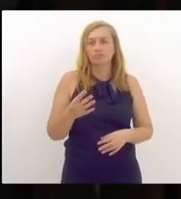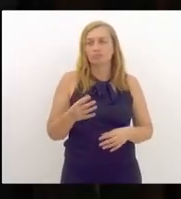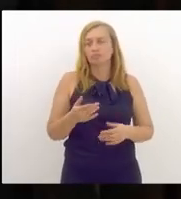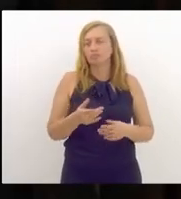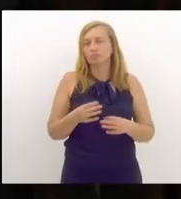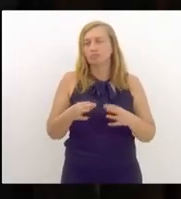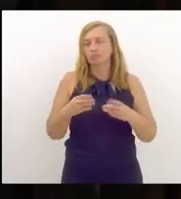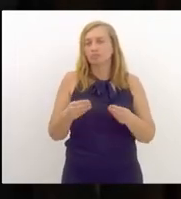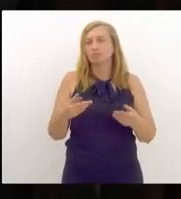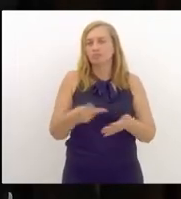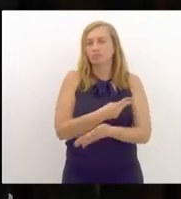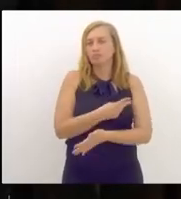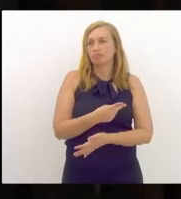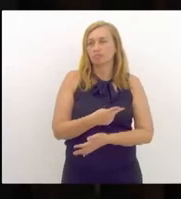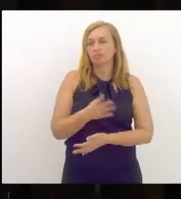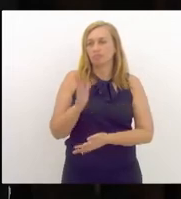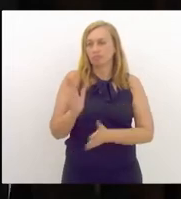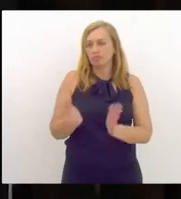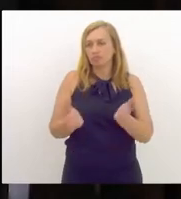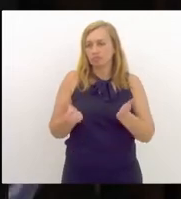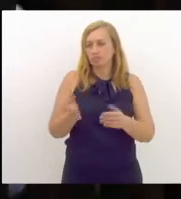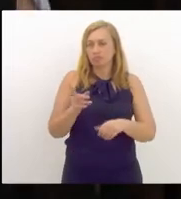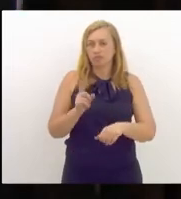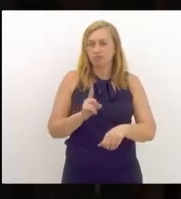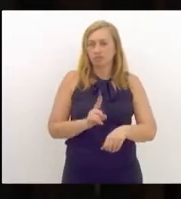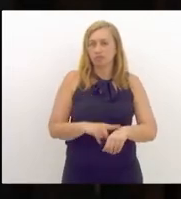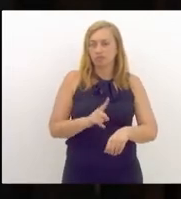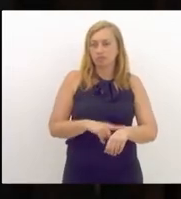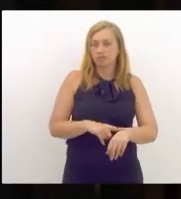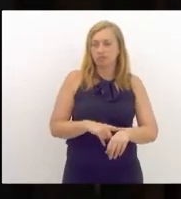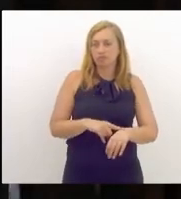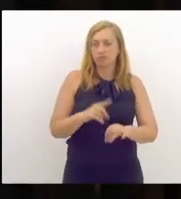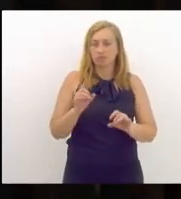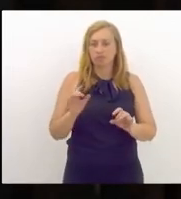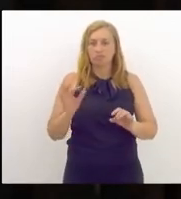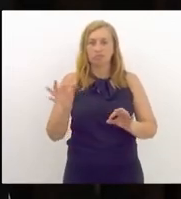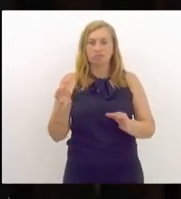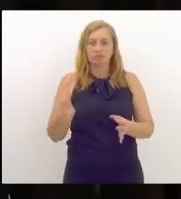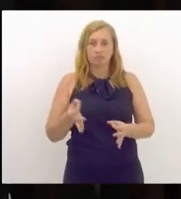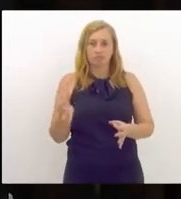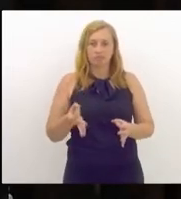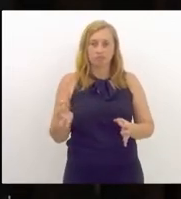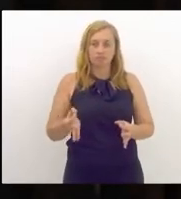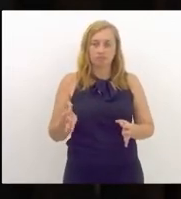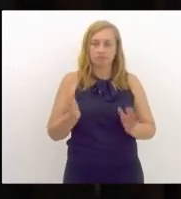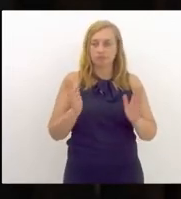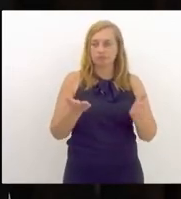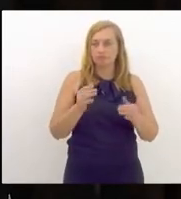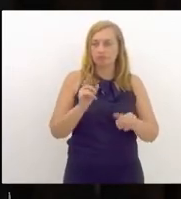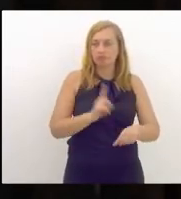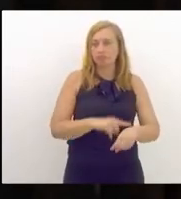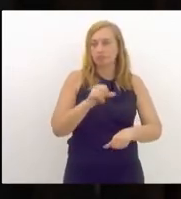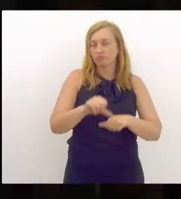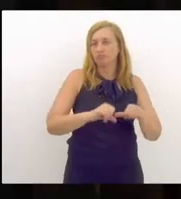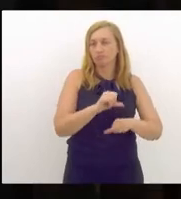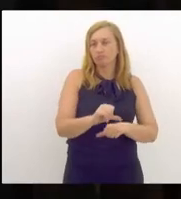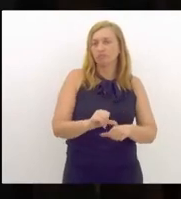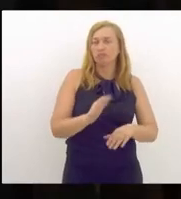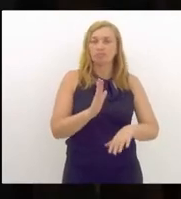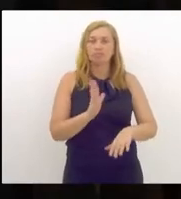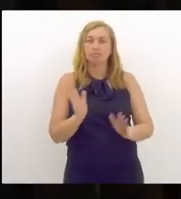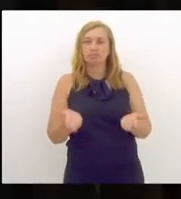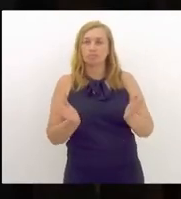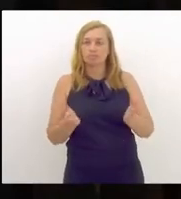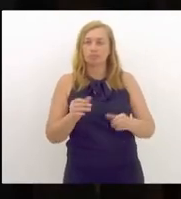coisinha que acontece diz agora é o momento mágico agora já superamos é hora da virada agora já tem crescimento